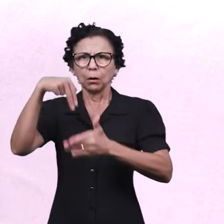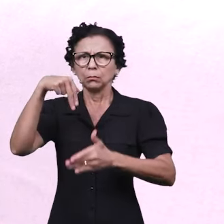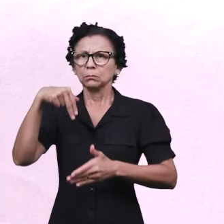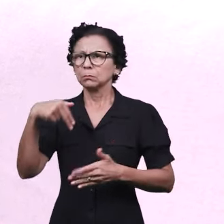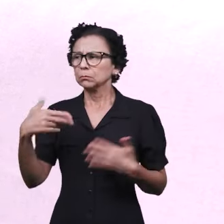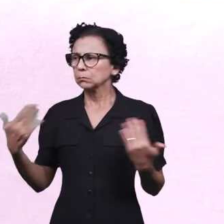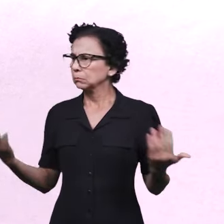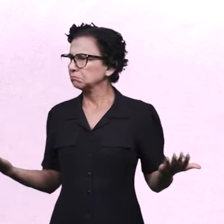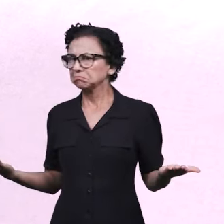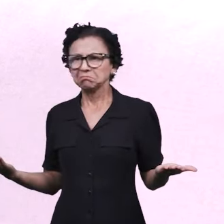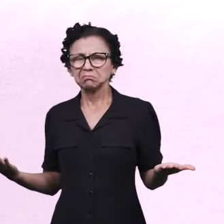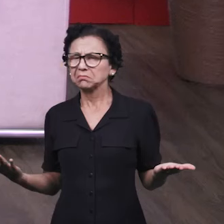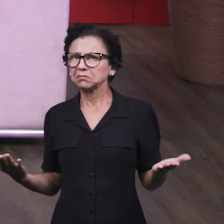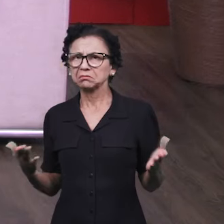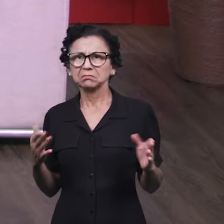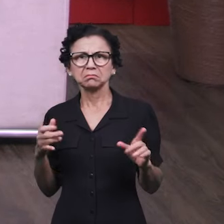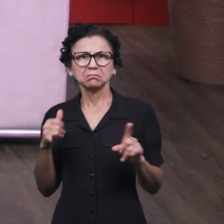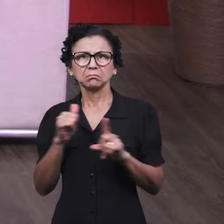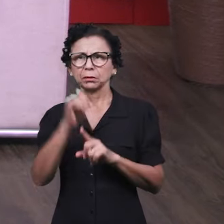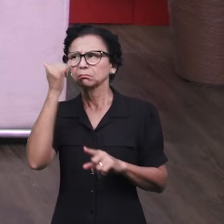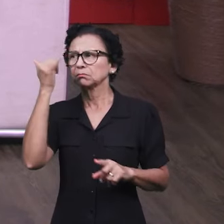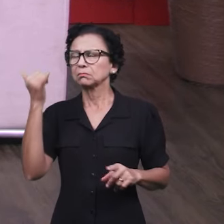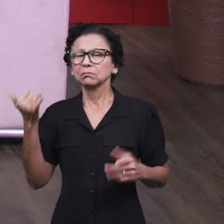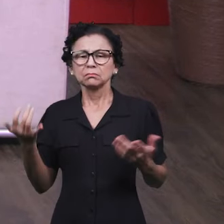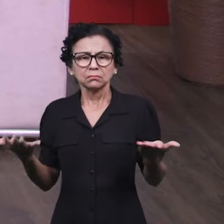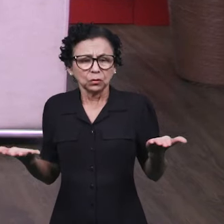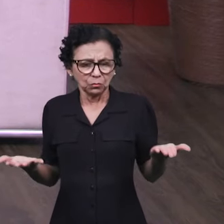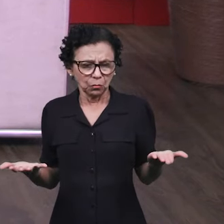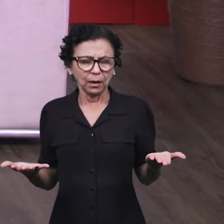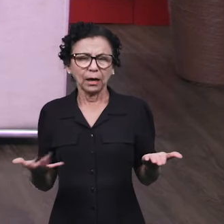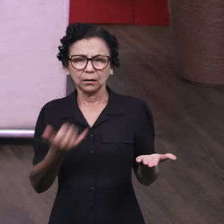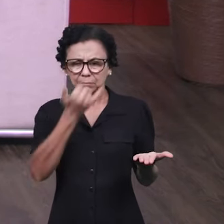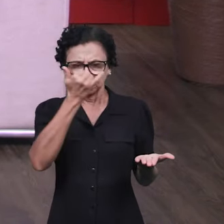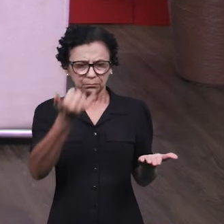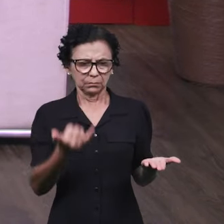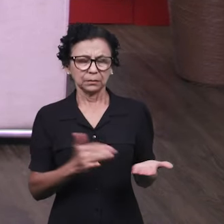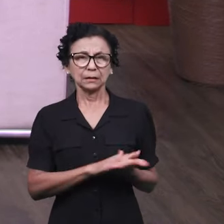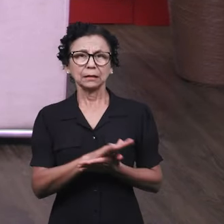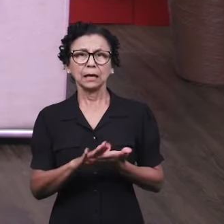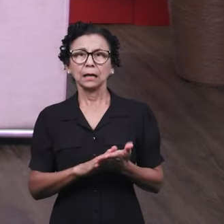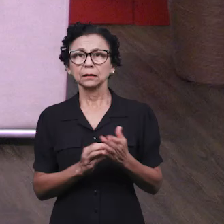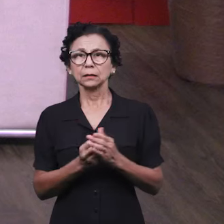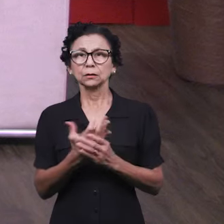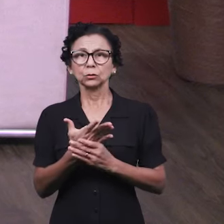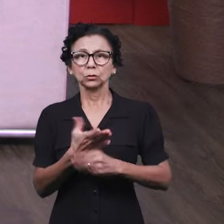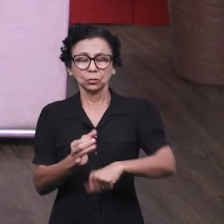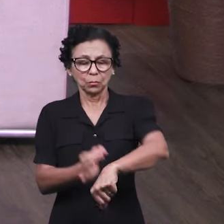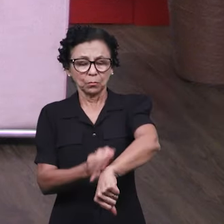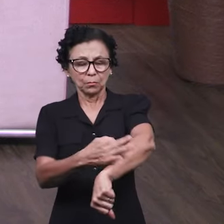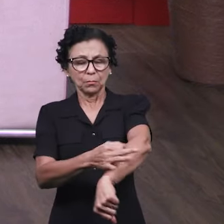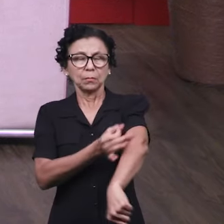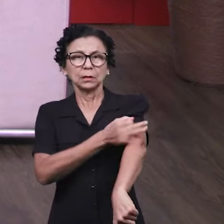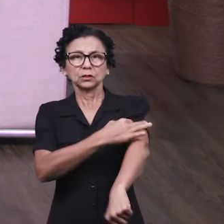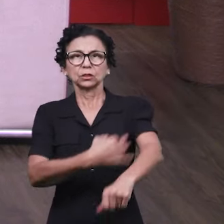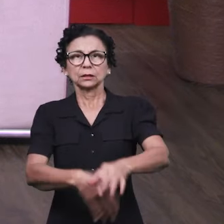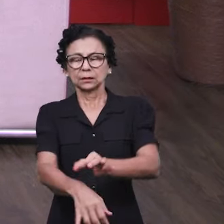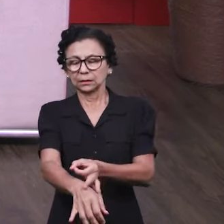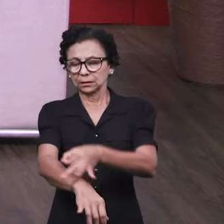tinha me acidentado me machucado e essas manchas roxas elas apareciam com muita frequência